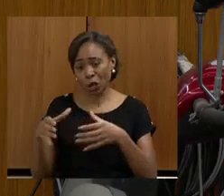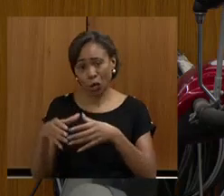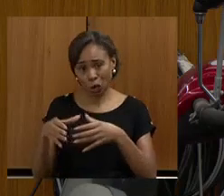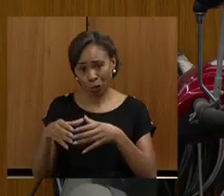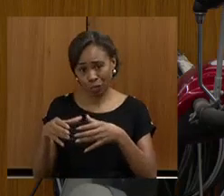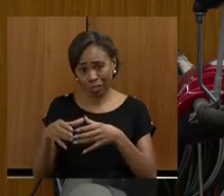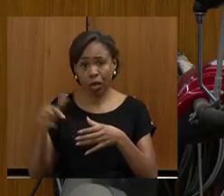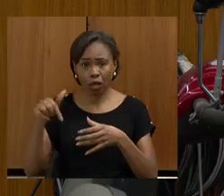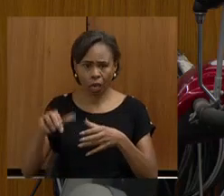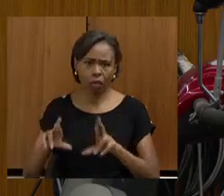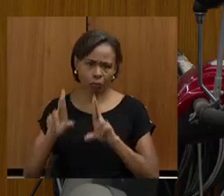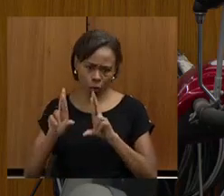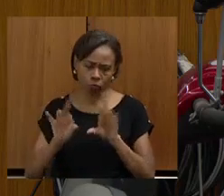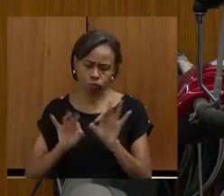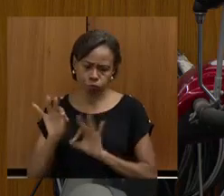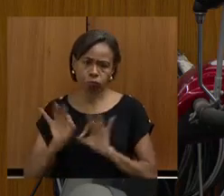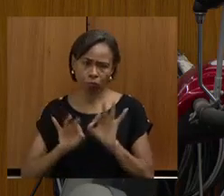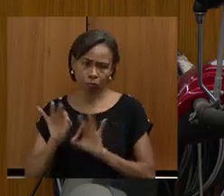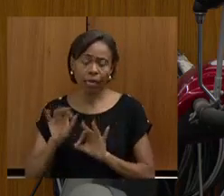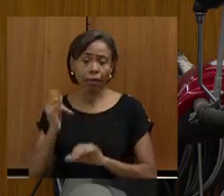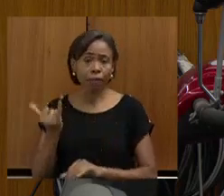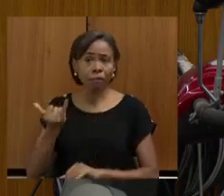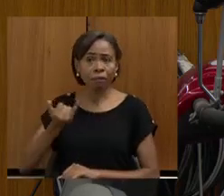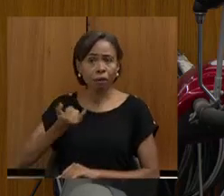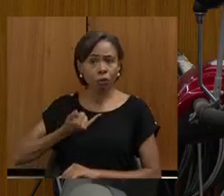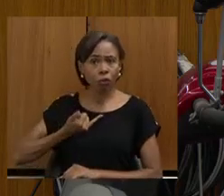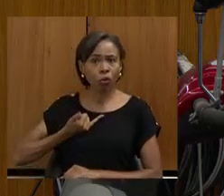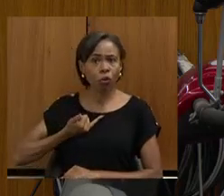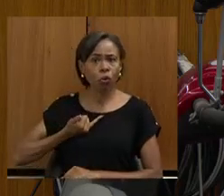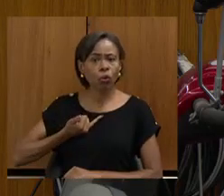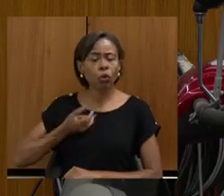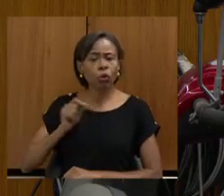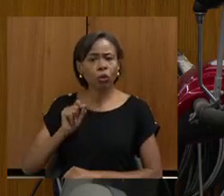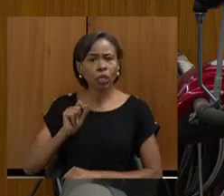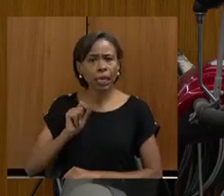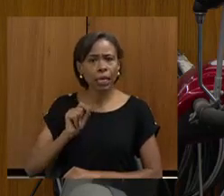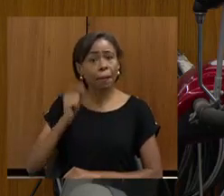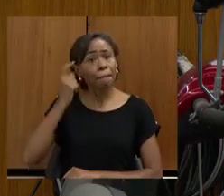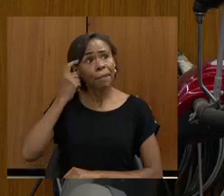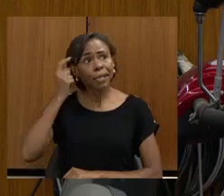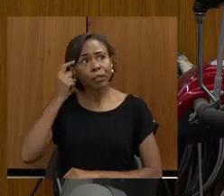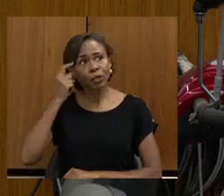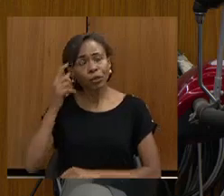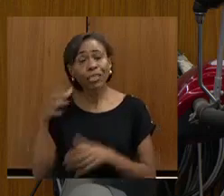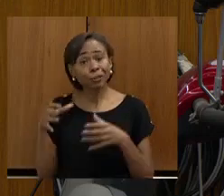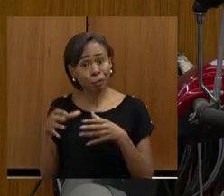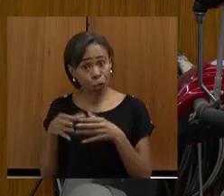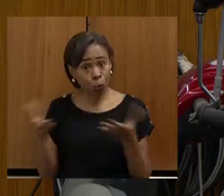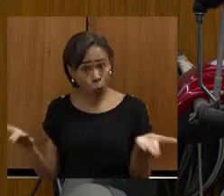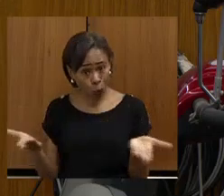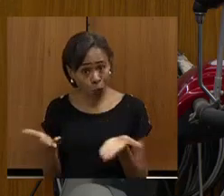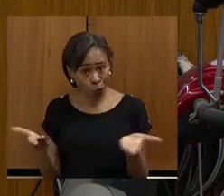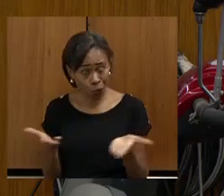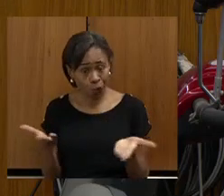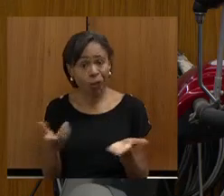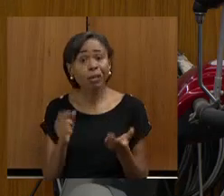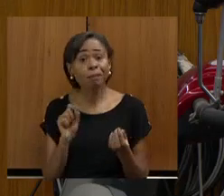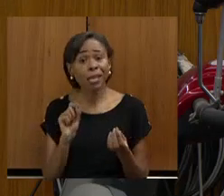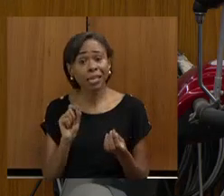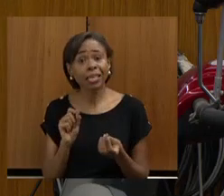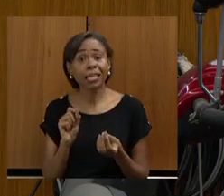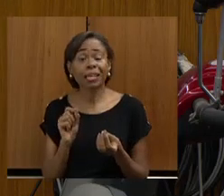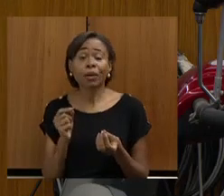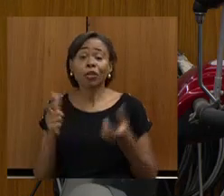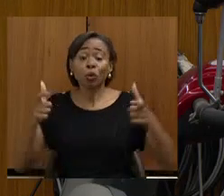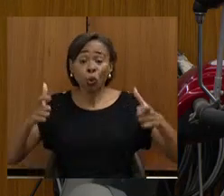organizadora, que me falou que pensaram em colocar essa comissão hoje aqui por melhor acesso